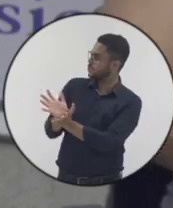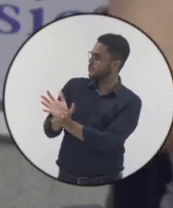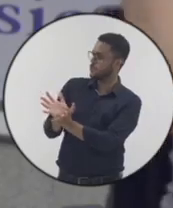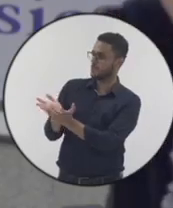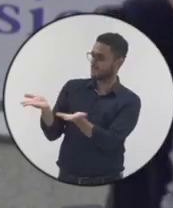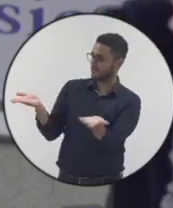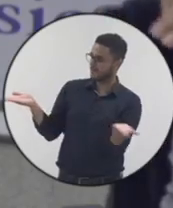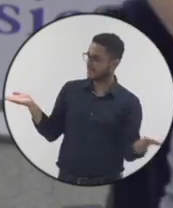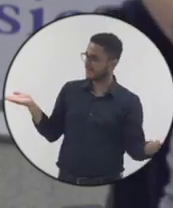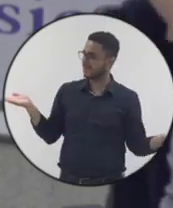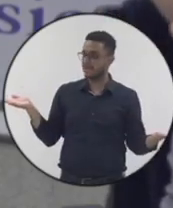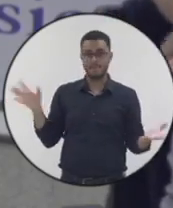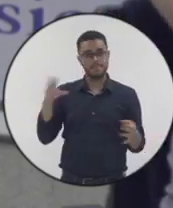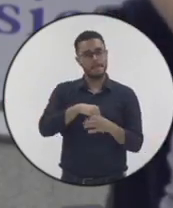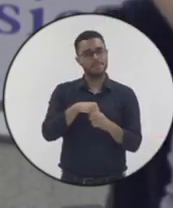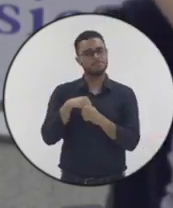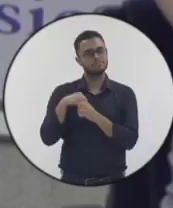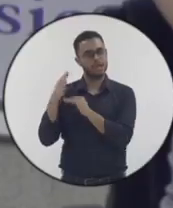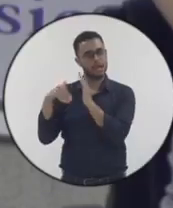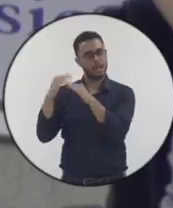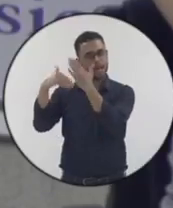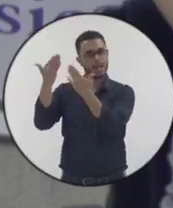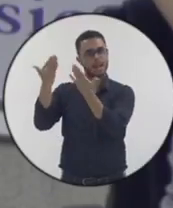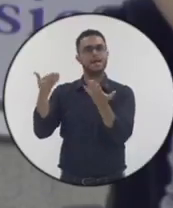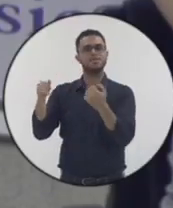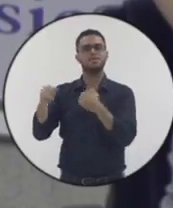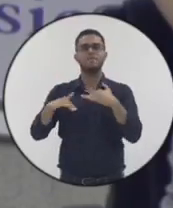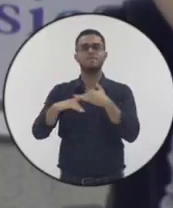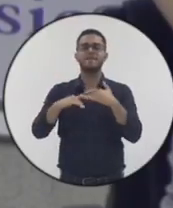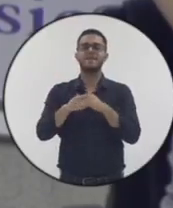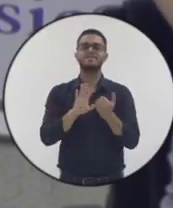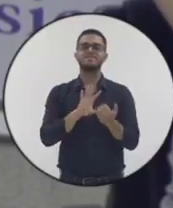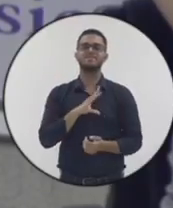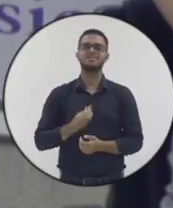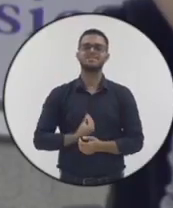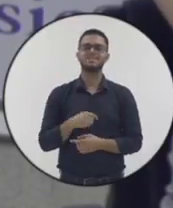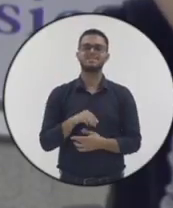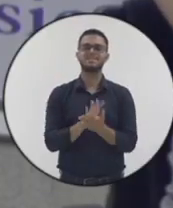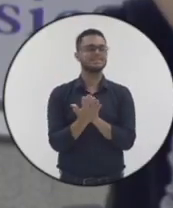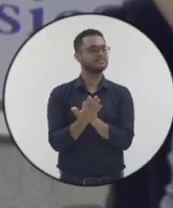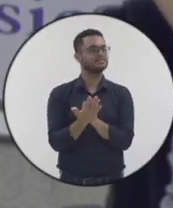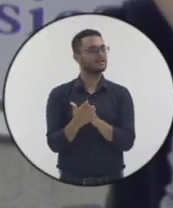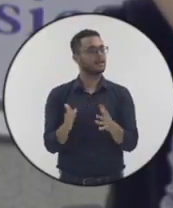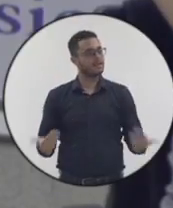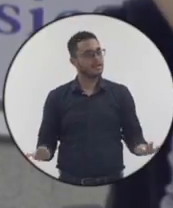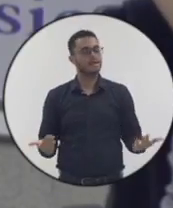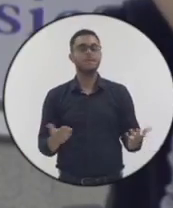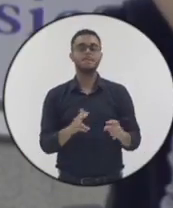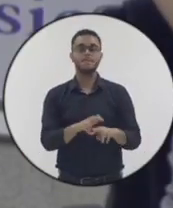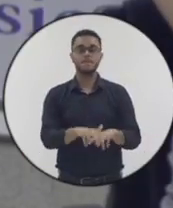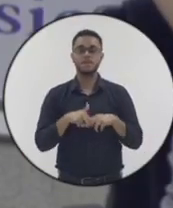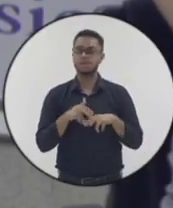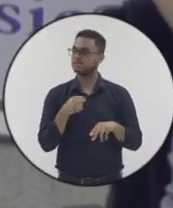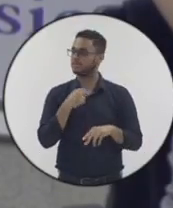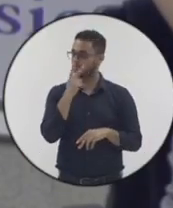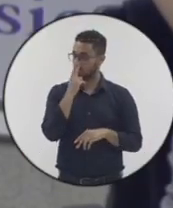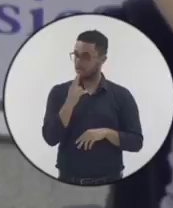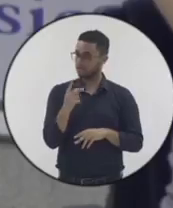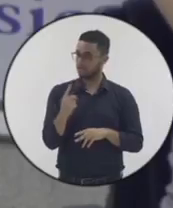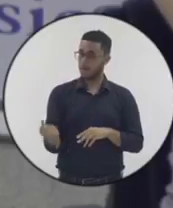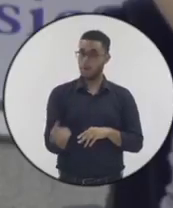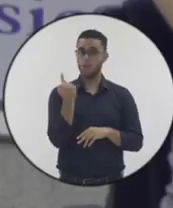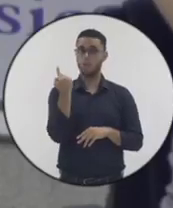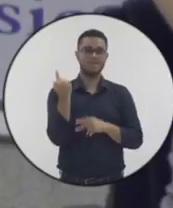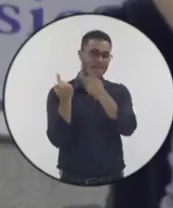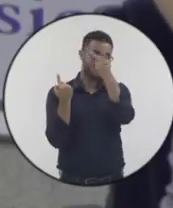aqui, dentro da construção do movimento de travestis e transexuais. E aí eu acho que a única vez que eu me senti